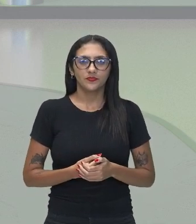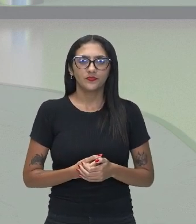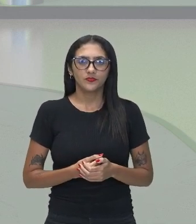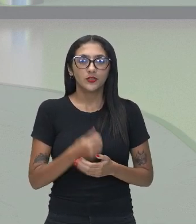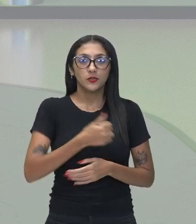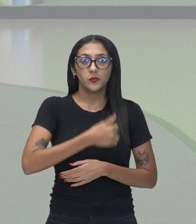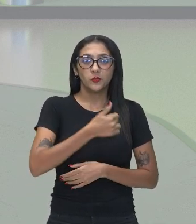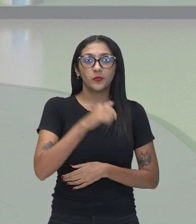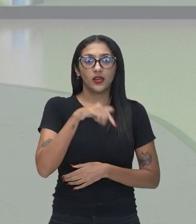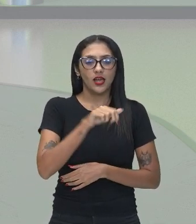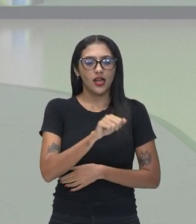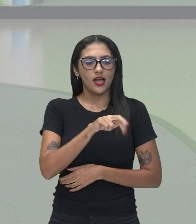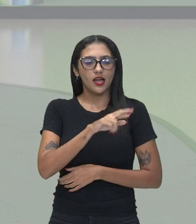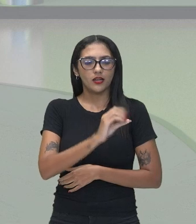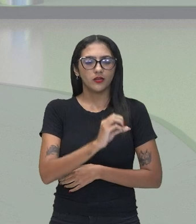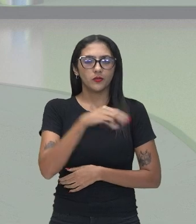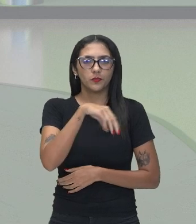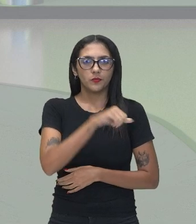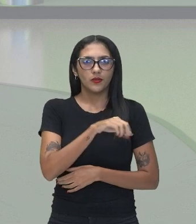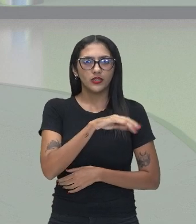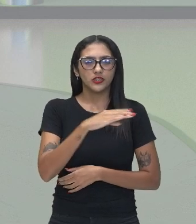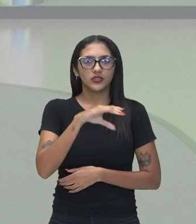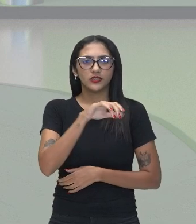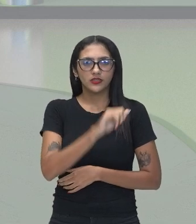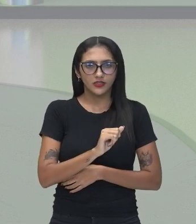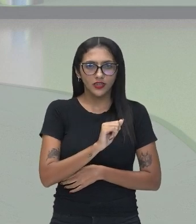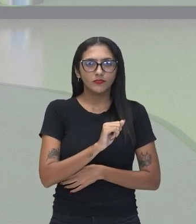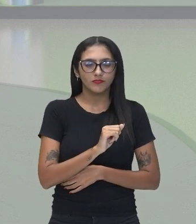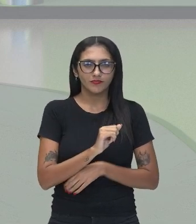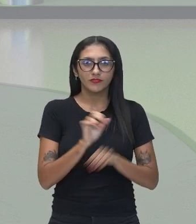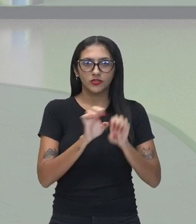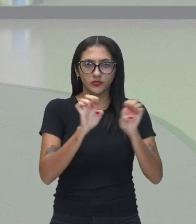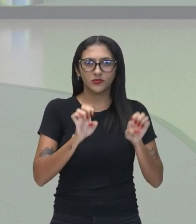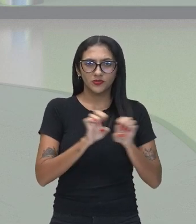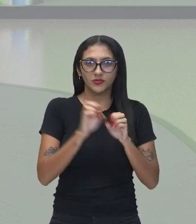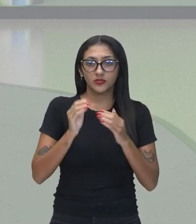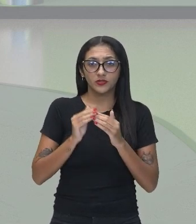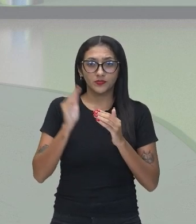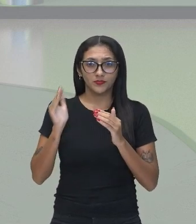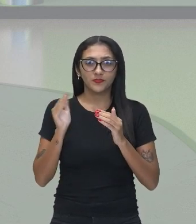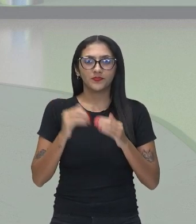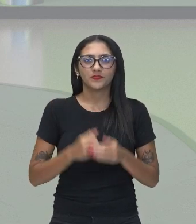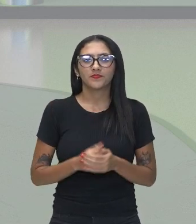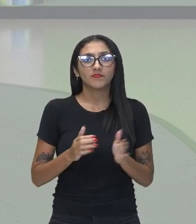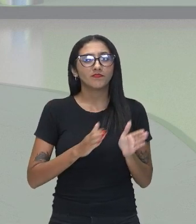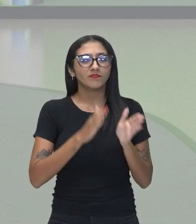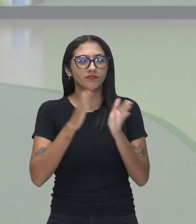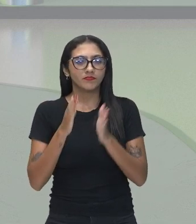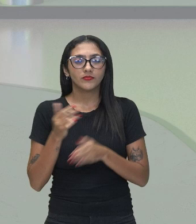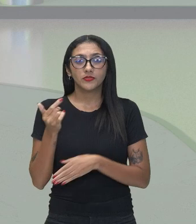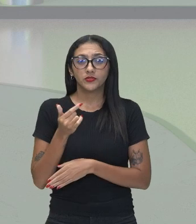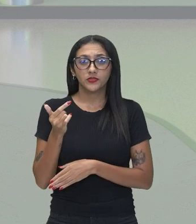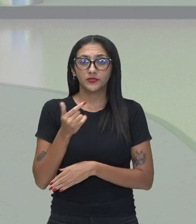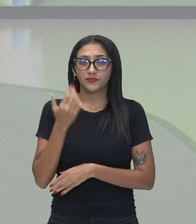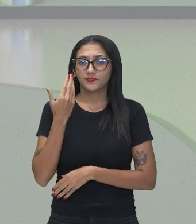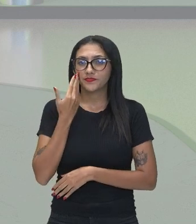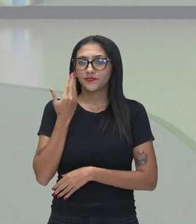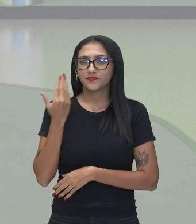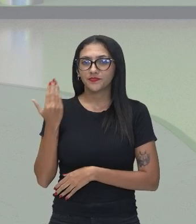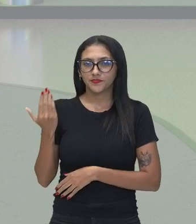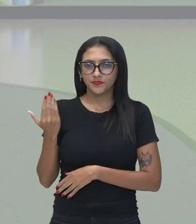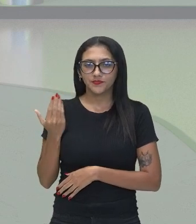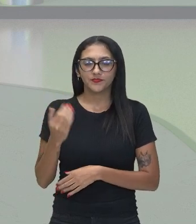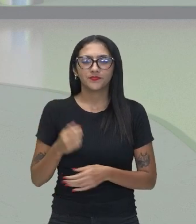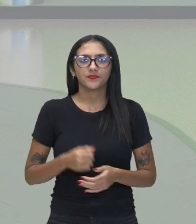carbônica ela é aromática, como as estruturas de lá, ou ela não é aromática, como são essas estruturas